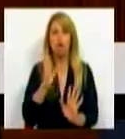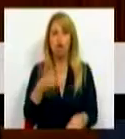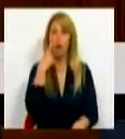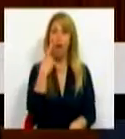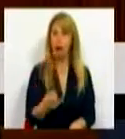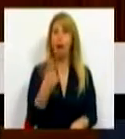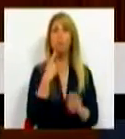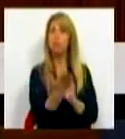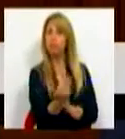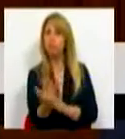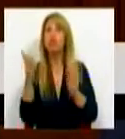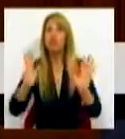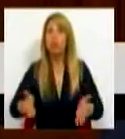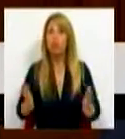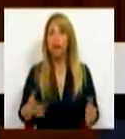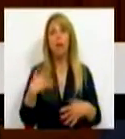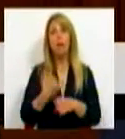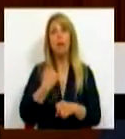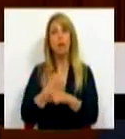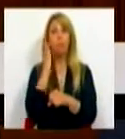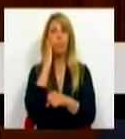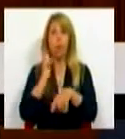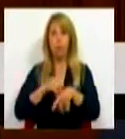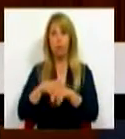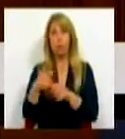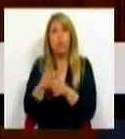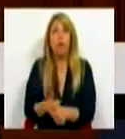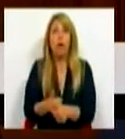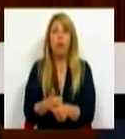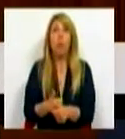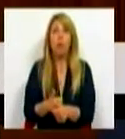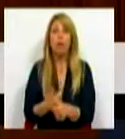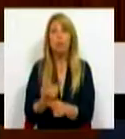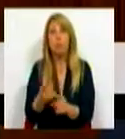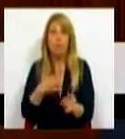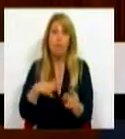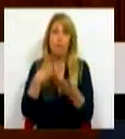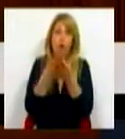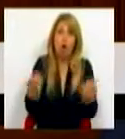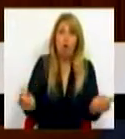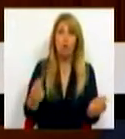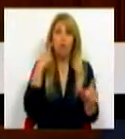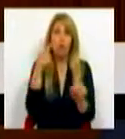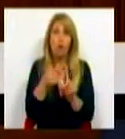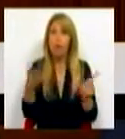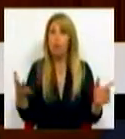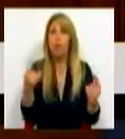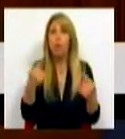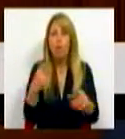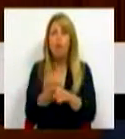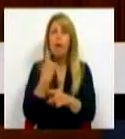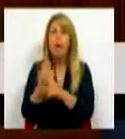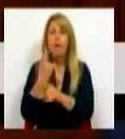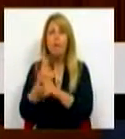e que estava a trabalhar durante o período que acompanhámos, no sentido de as ultrapassar. E houve várias deficiências, como poderá ver na sequência